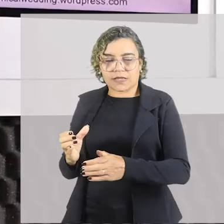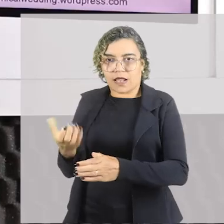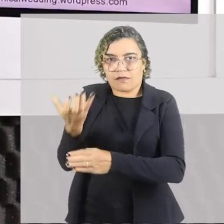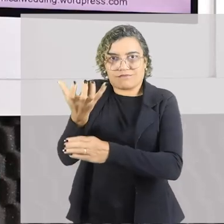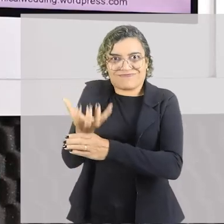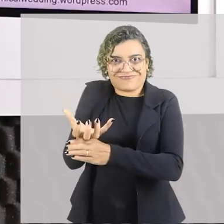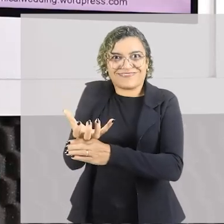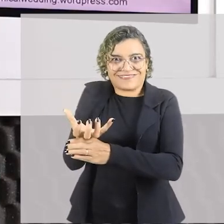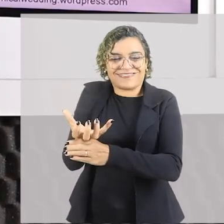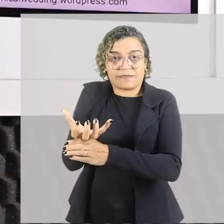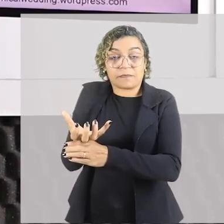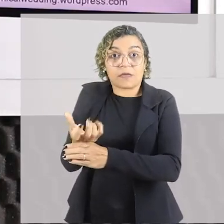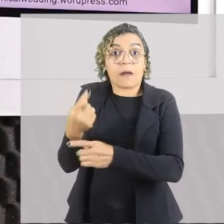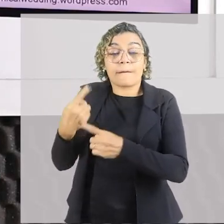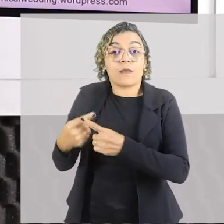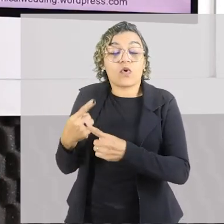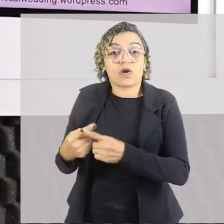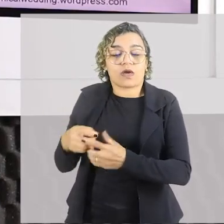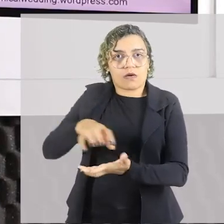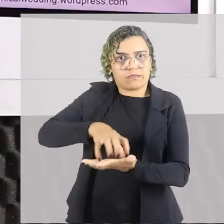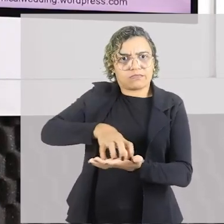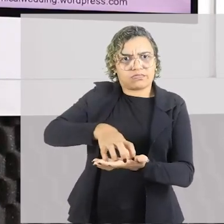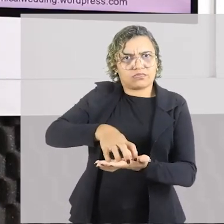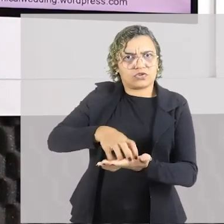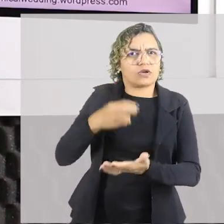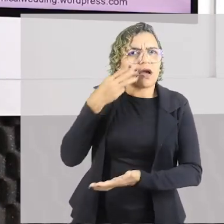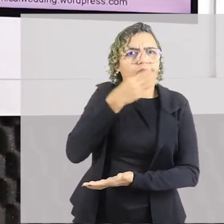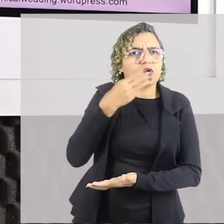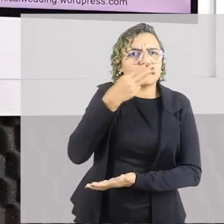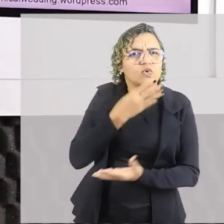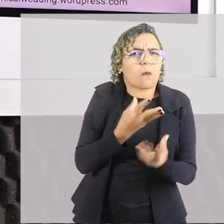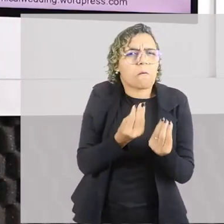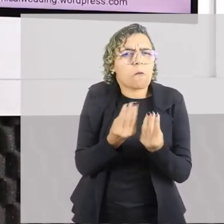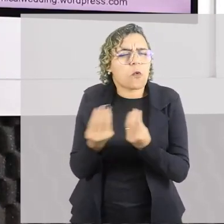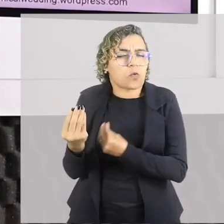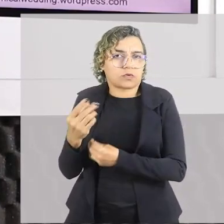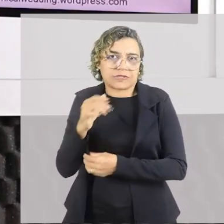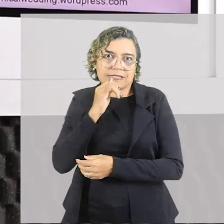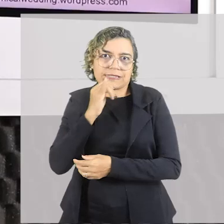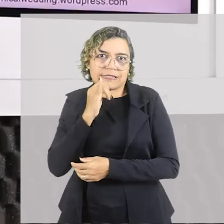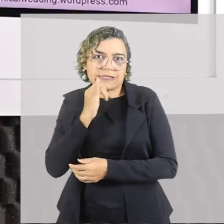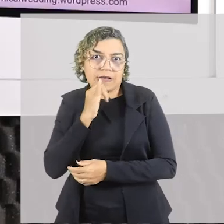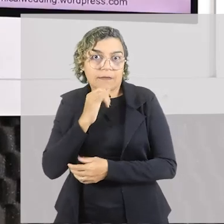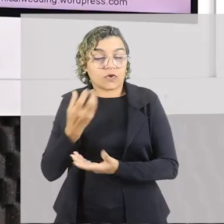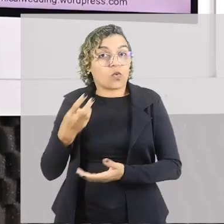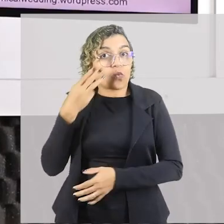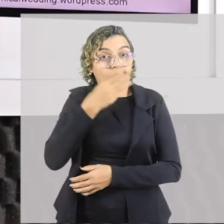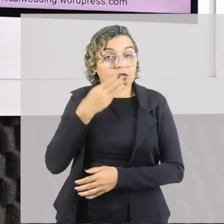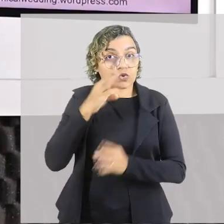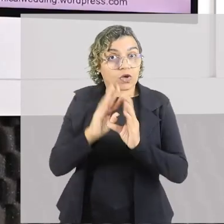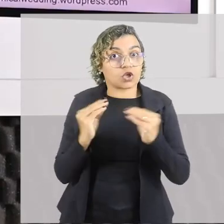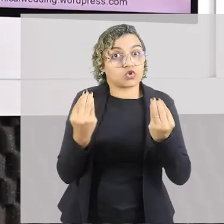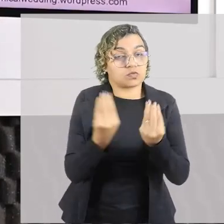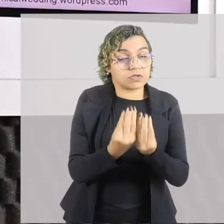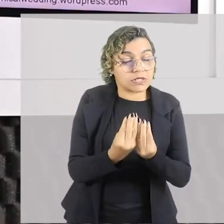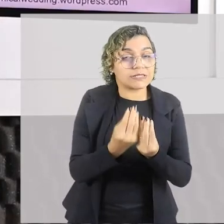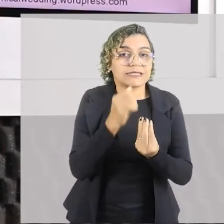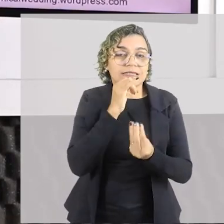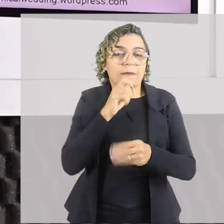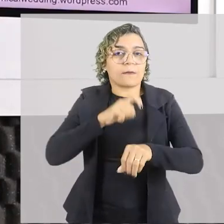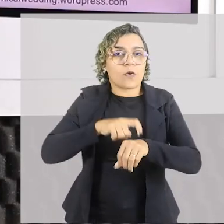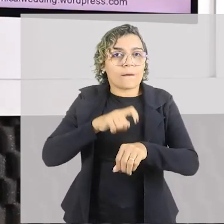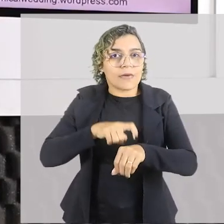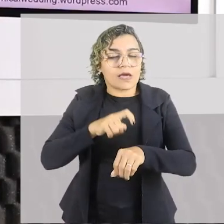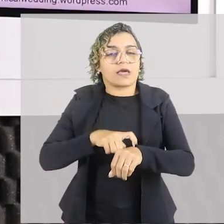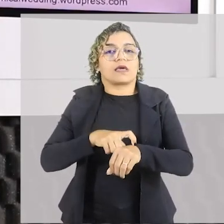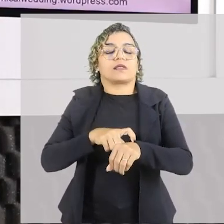esquentar tanto. Porque o pudim tem muito açúcar, e açúcar ele é um composto covalente que quando você começa a esquentar muito,